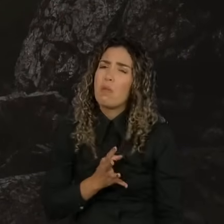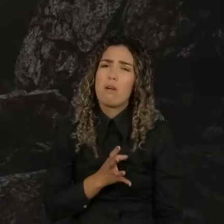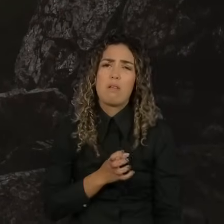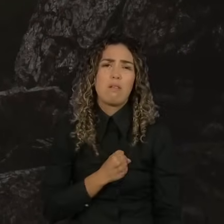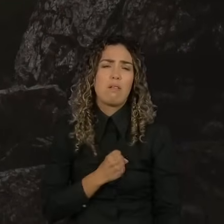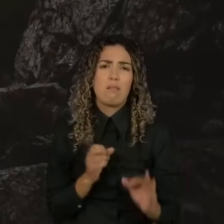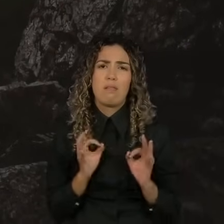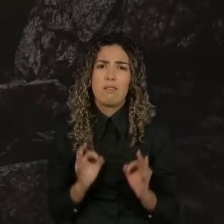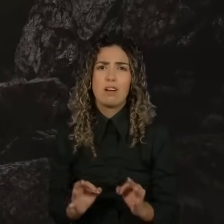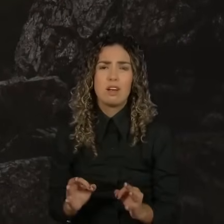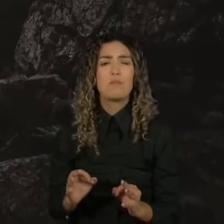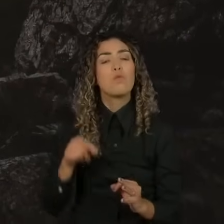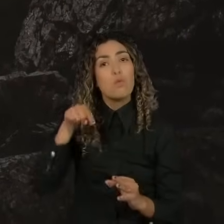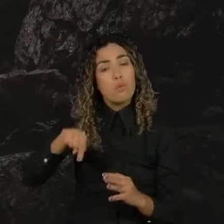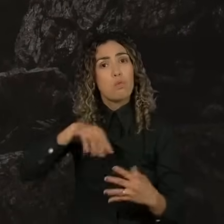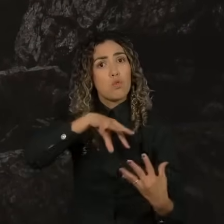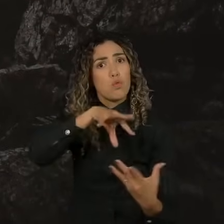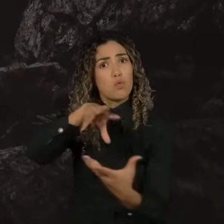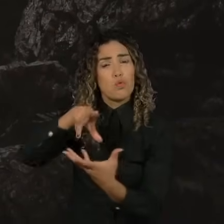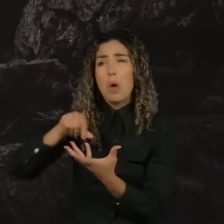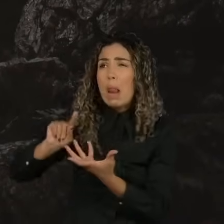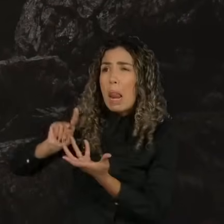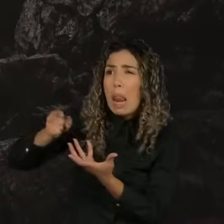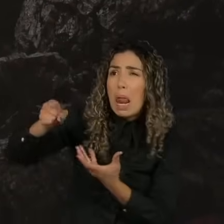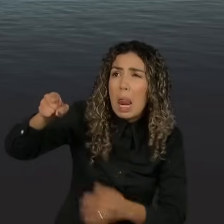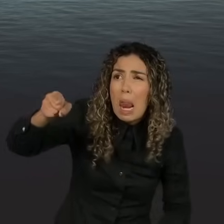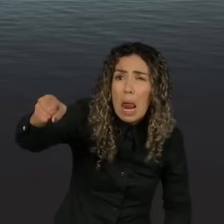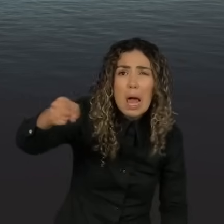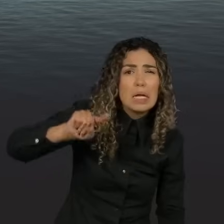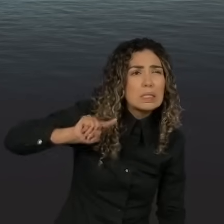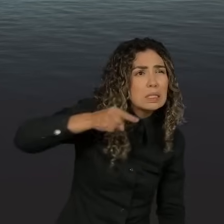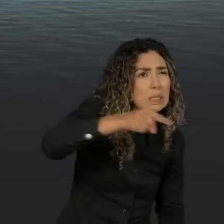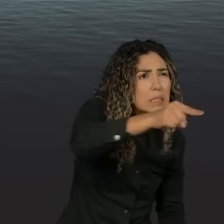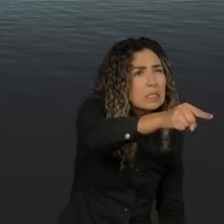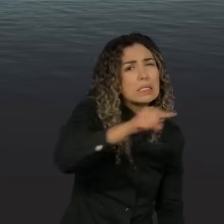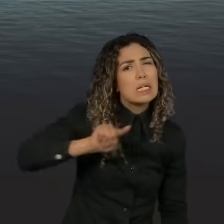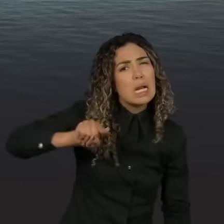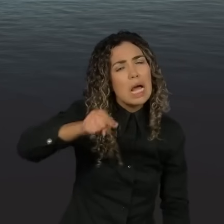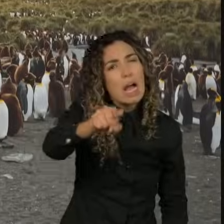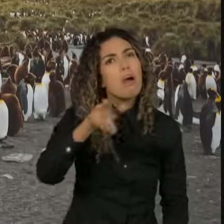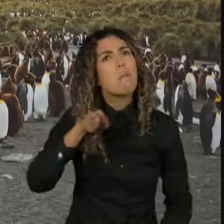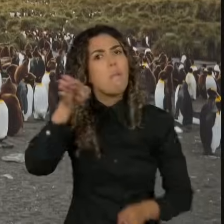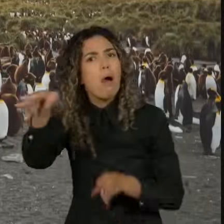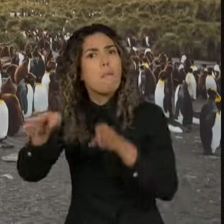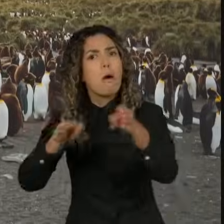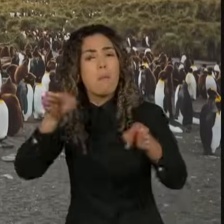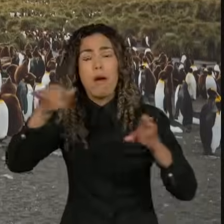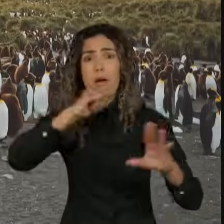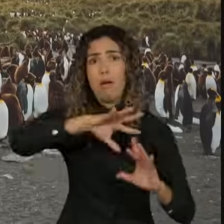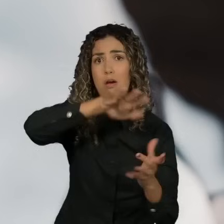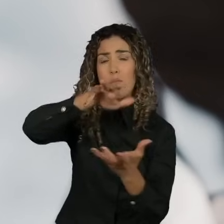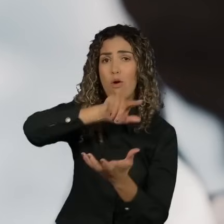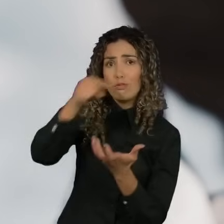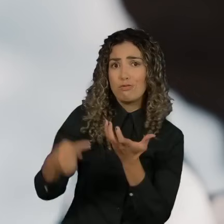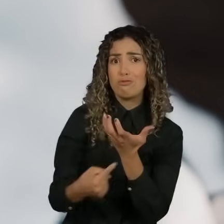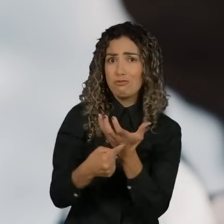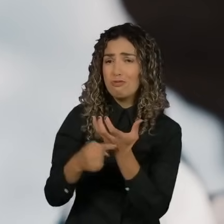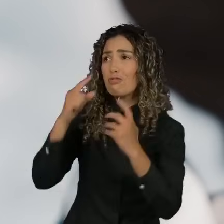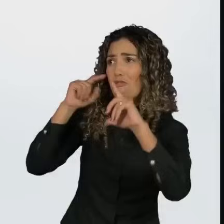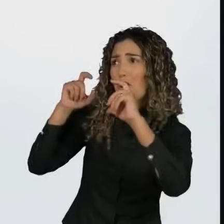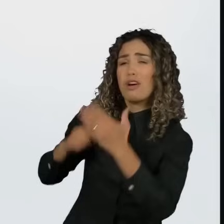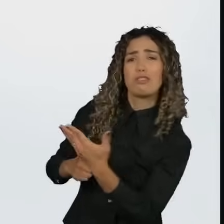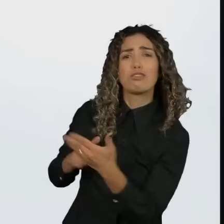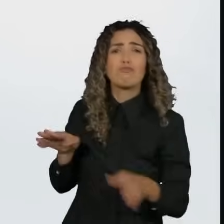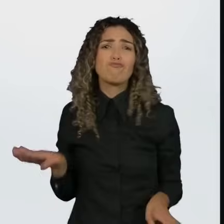Lugares remotos no planeta são a paixão da fotógrafa. No entorno do Polo Sul, a Antártica, com seus